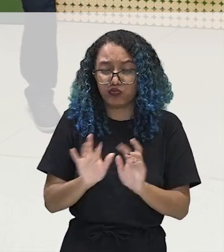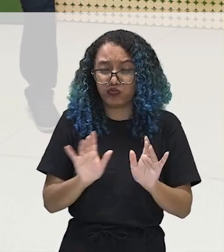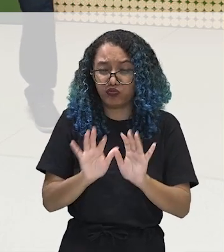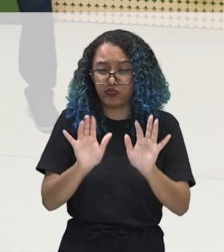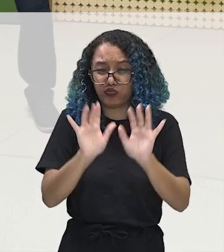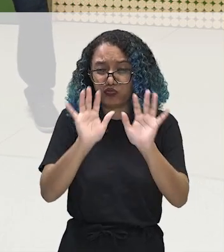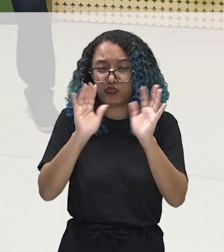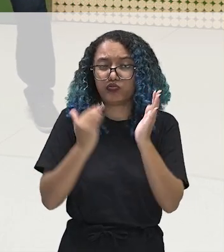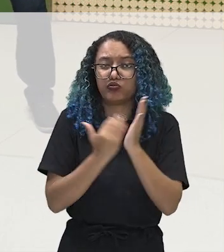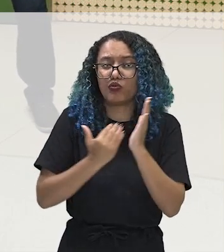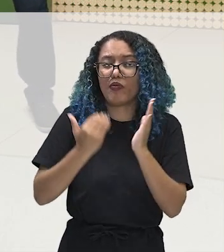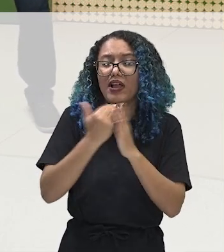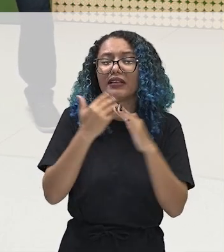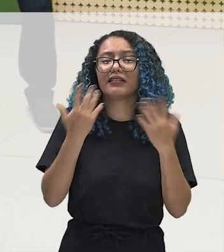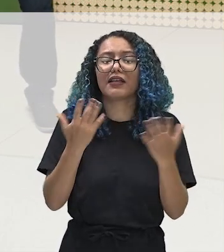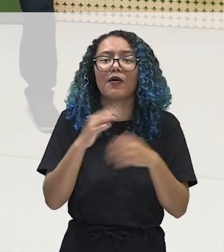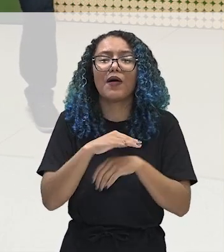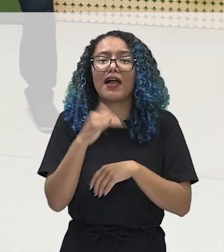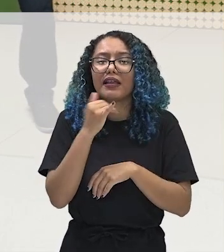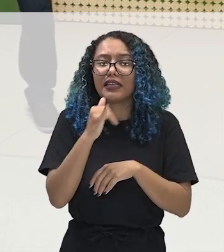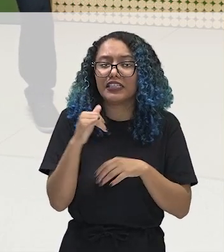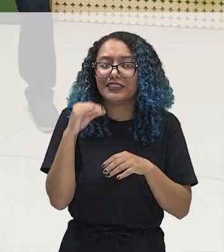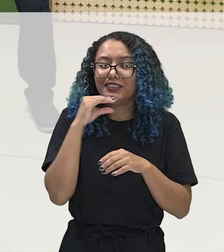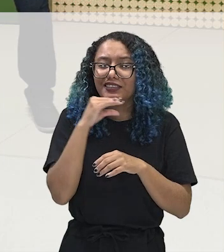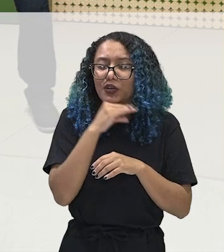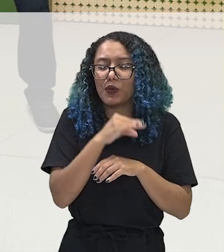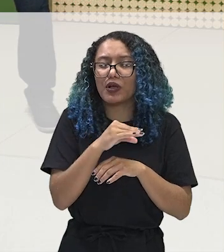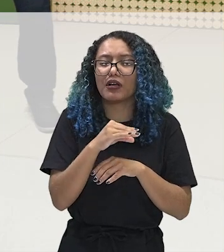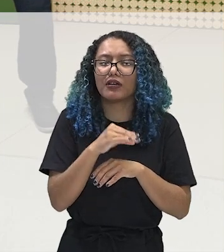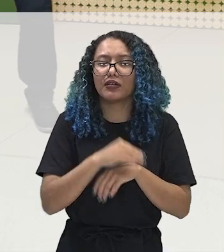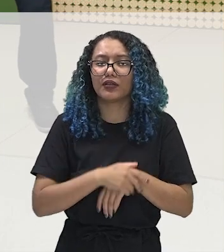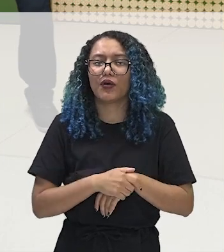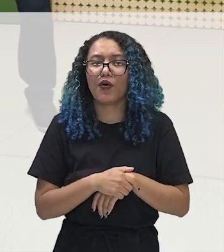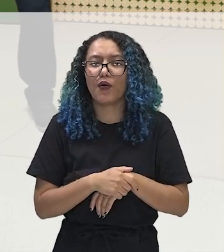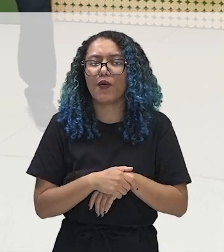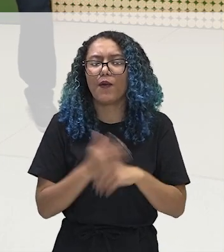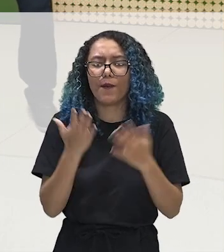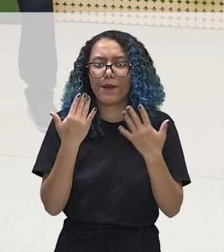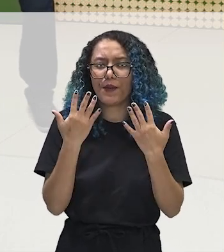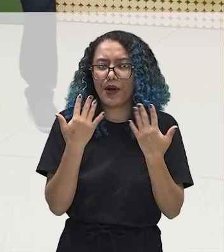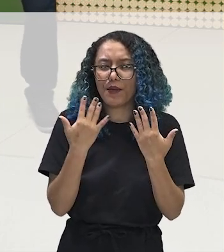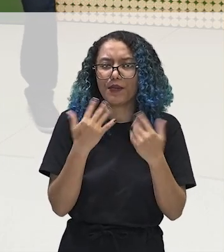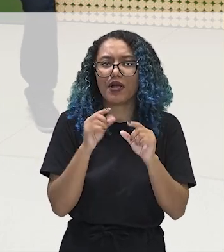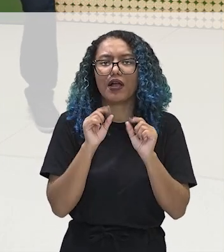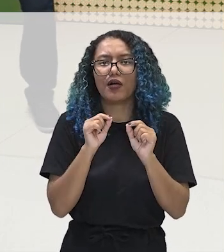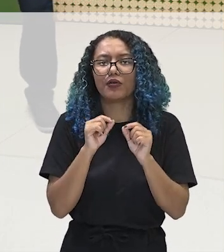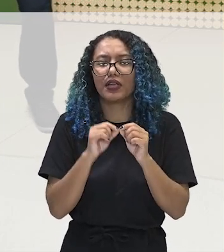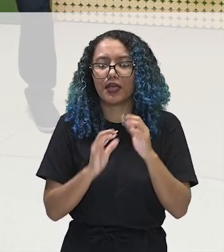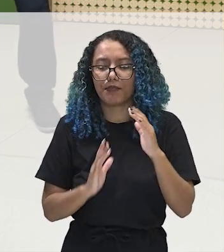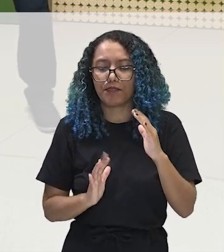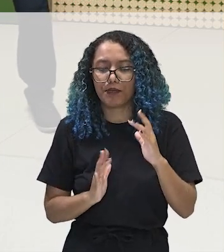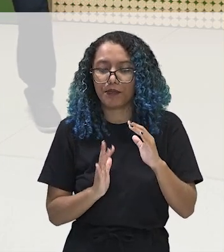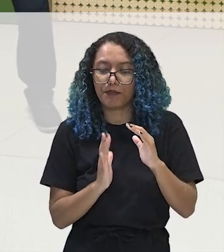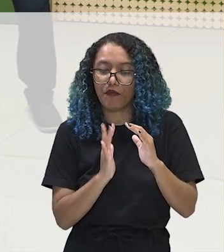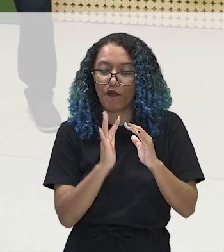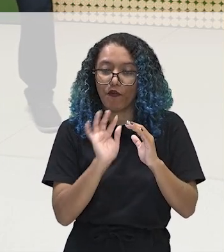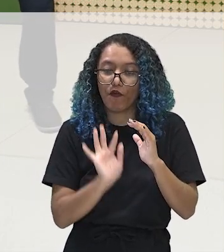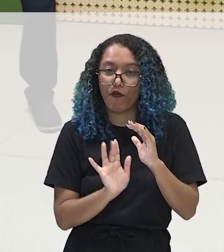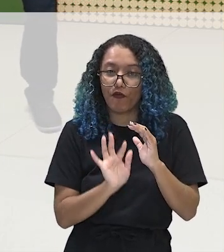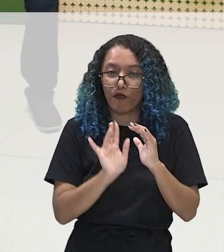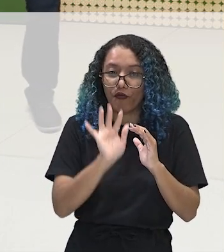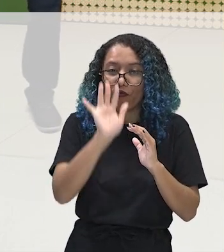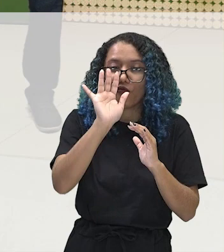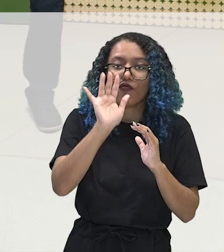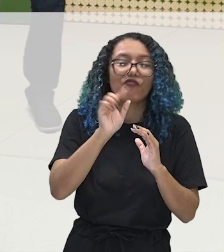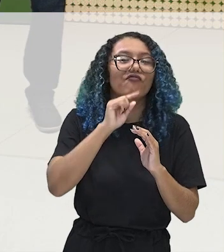calor, essa energia que seria a energia que esquenta, ela não consegue sair. Ela